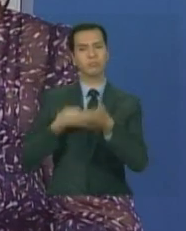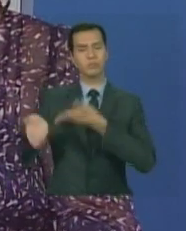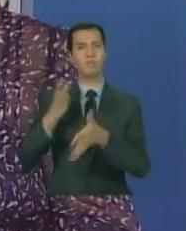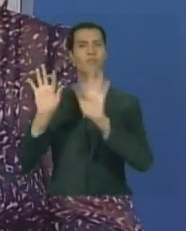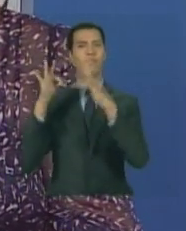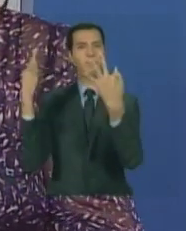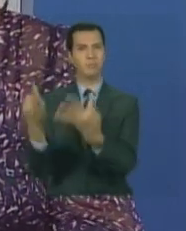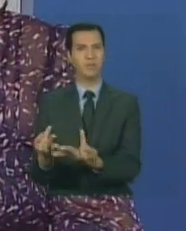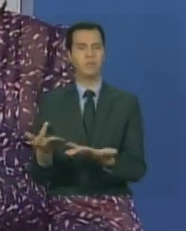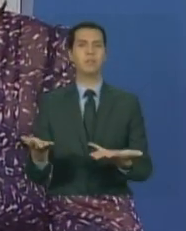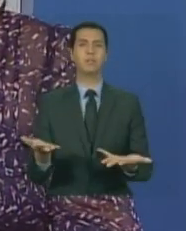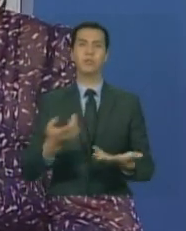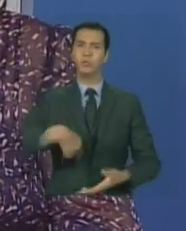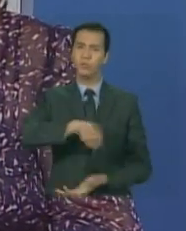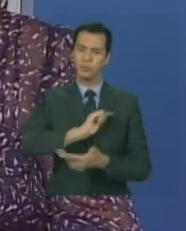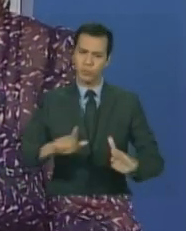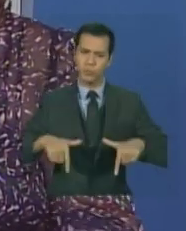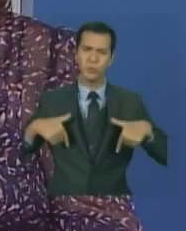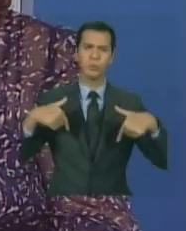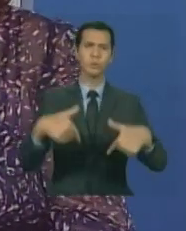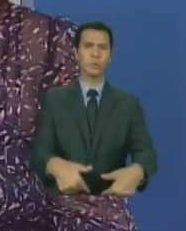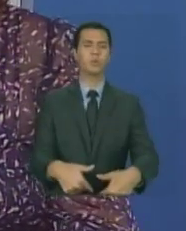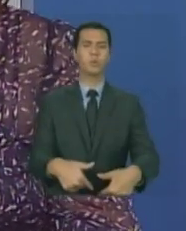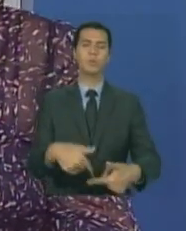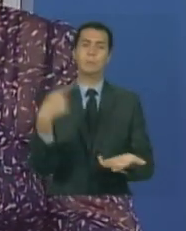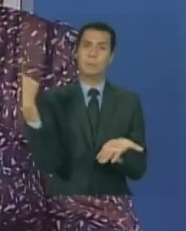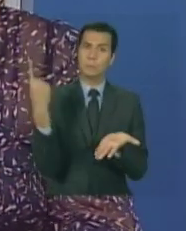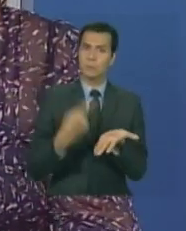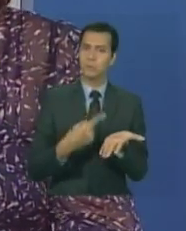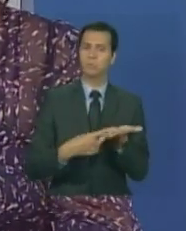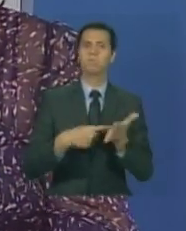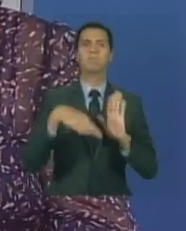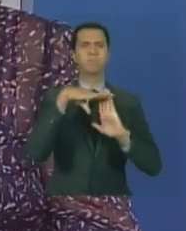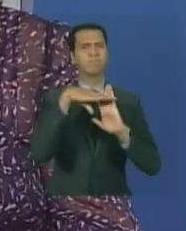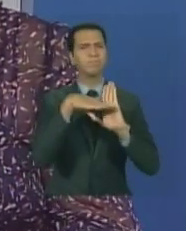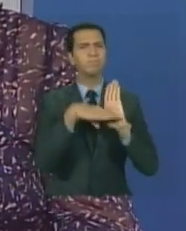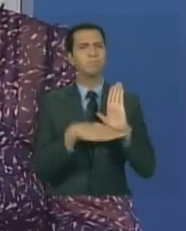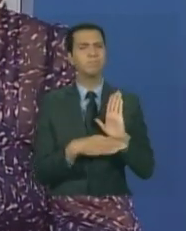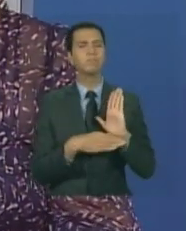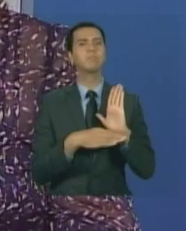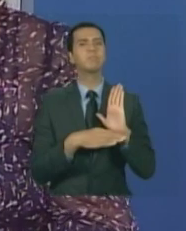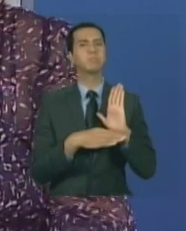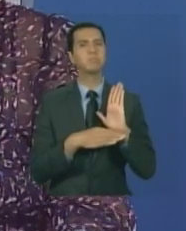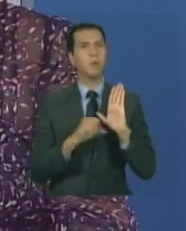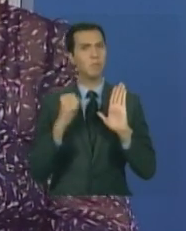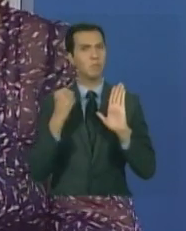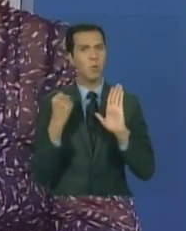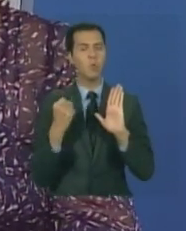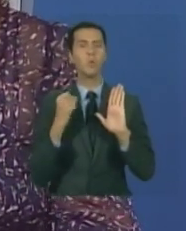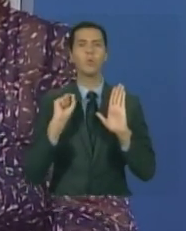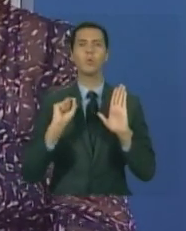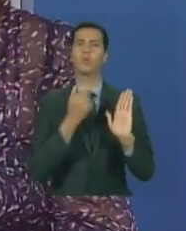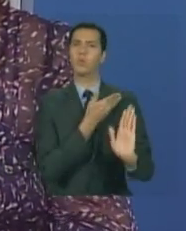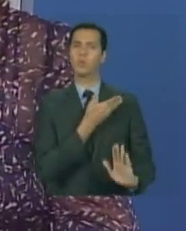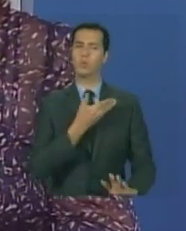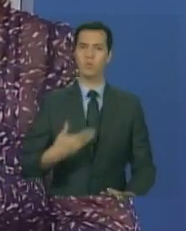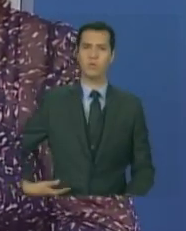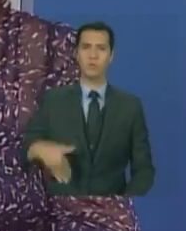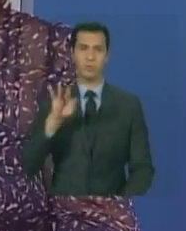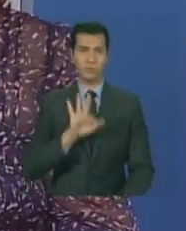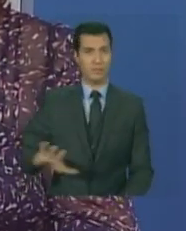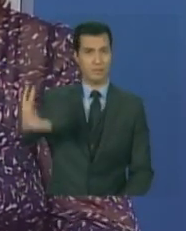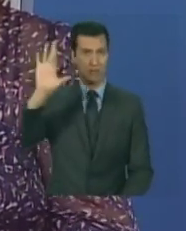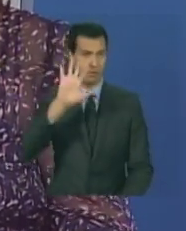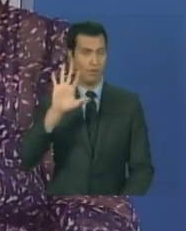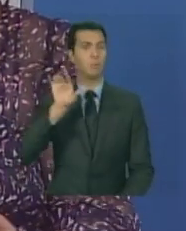contribuirmos nesse enfrentamento, né, nessa agenda corajosa que o governo brasileiro, por meio da